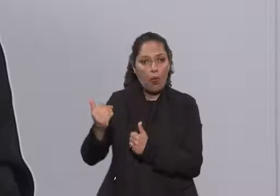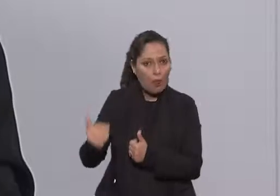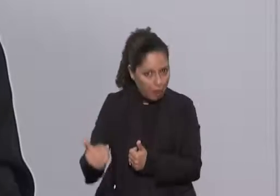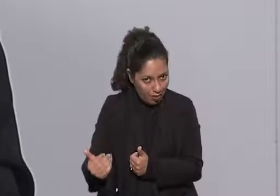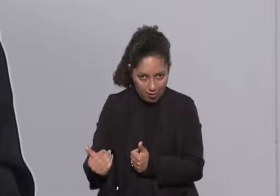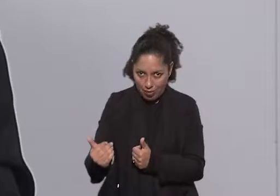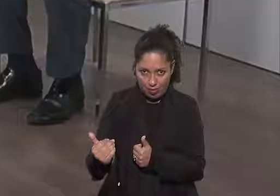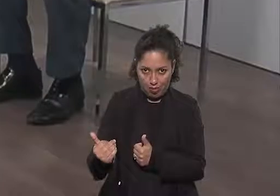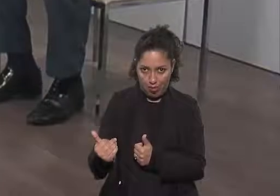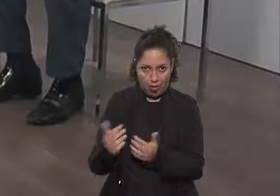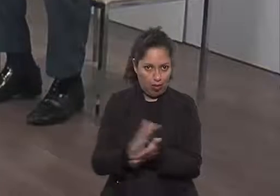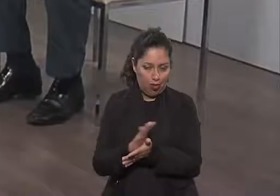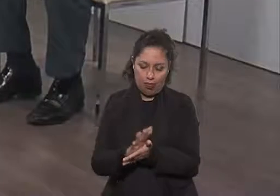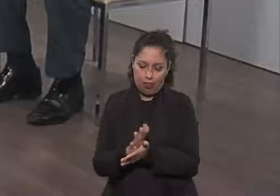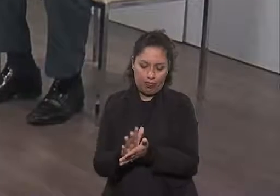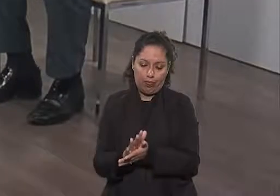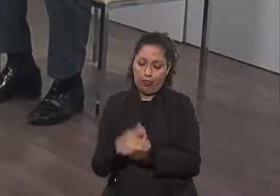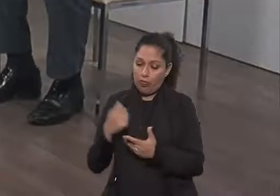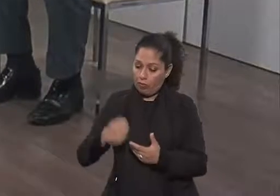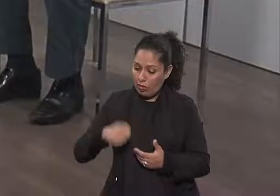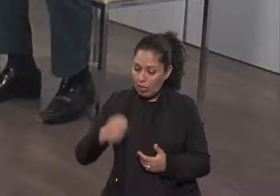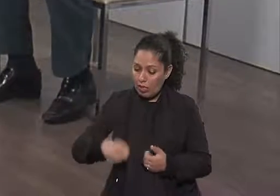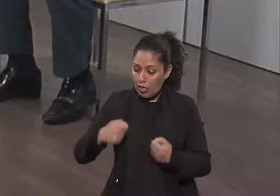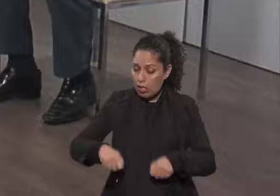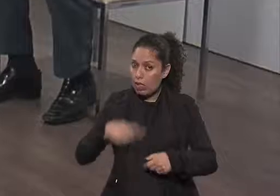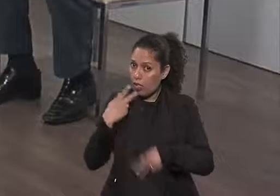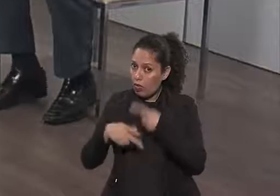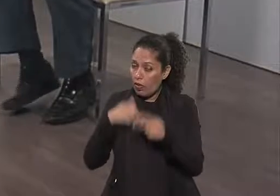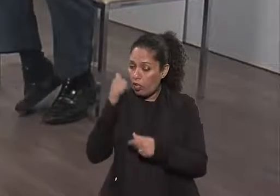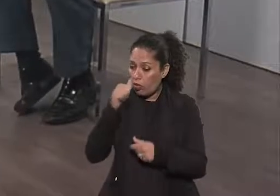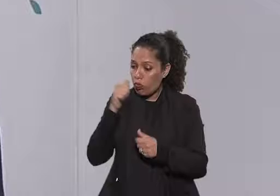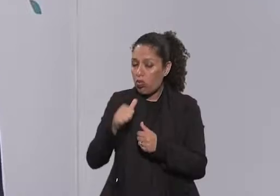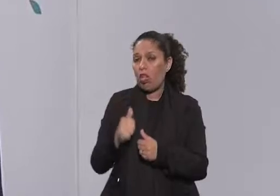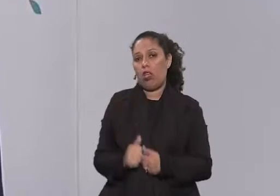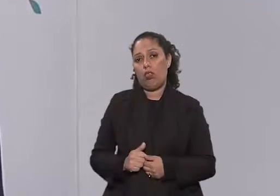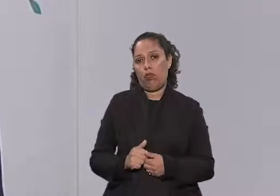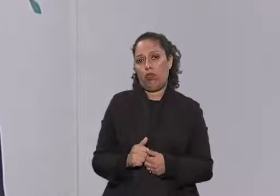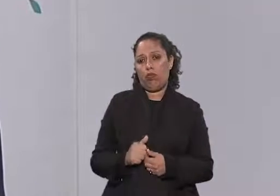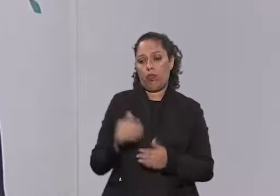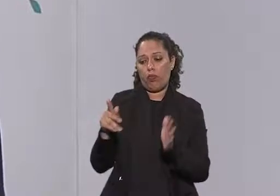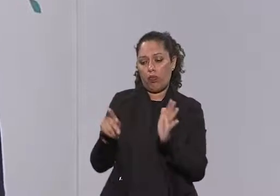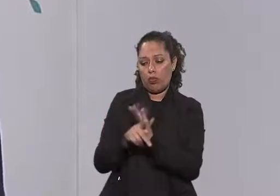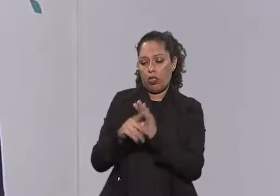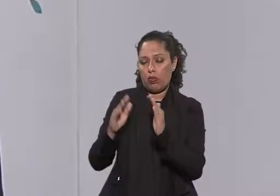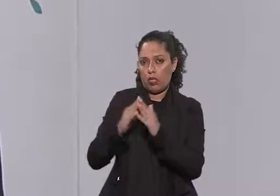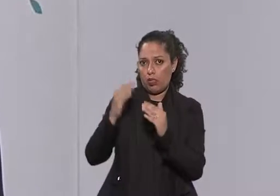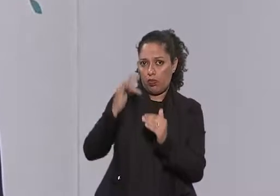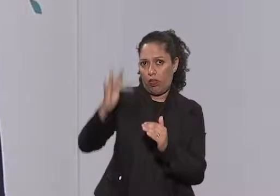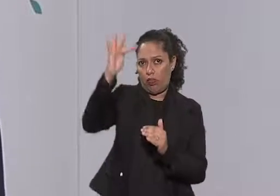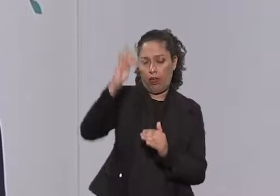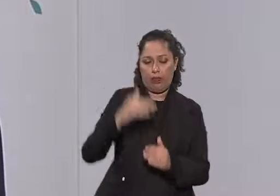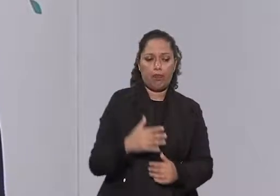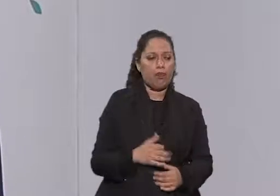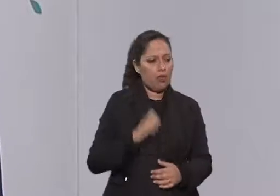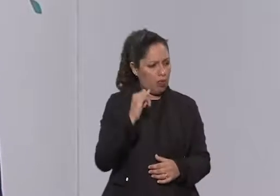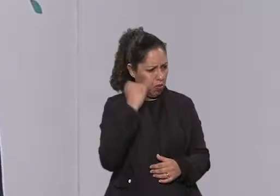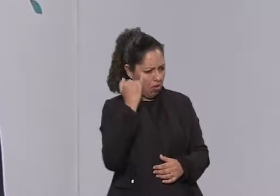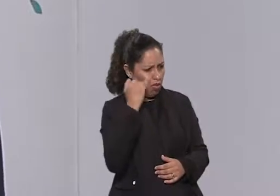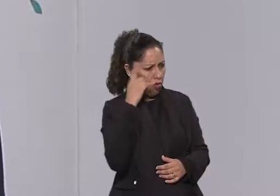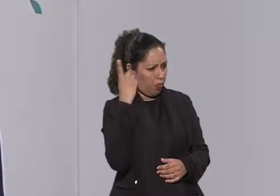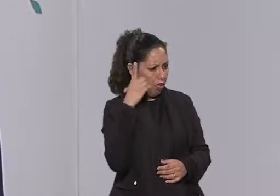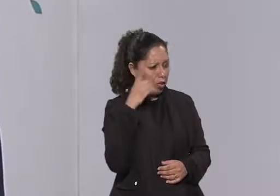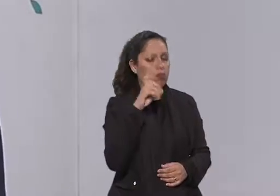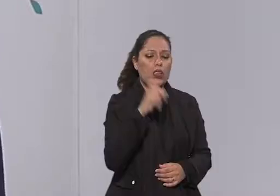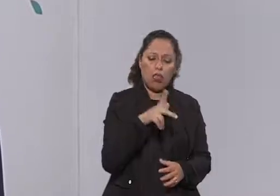deputado e aí eu acho muito importante é um ponto fundamental as federações é que no meu ponto de vista deveriam debater